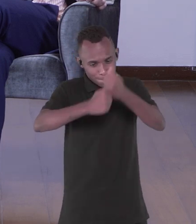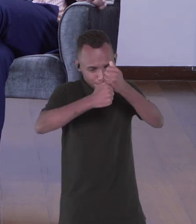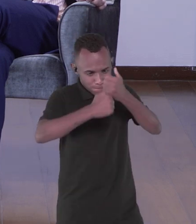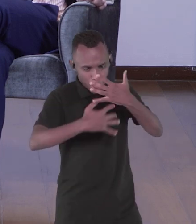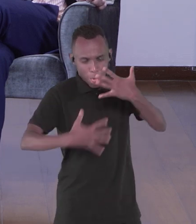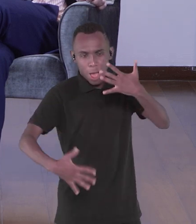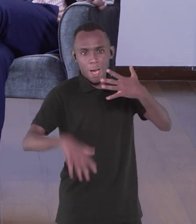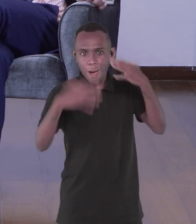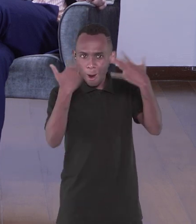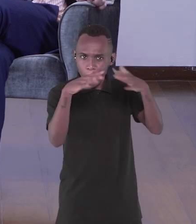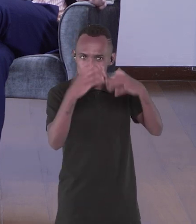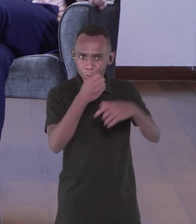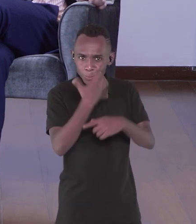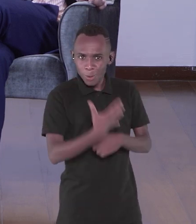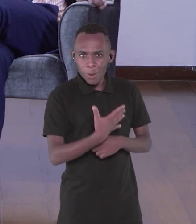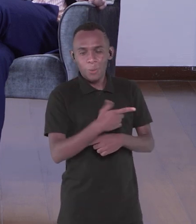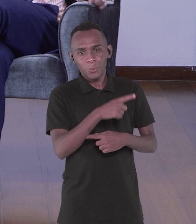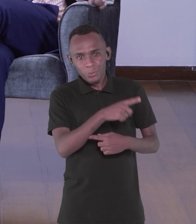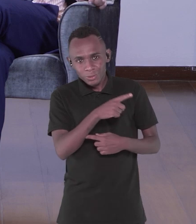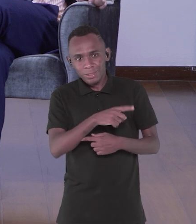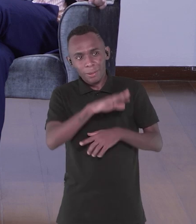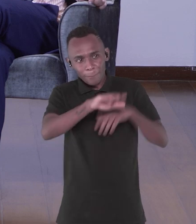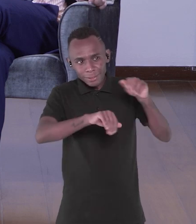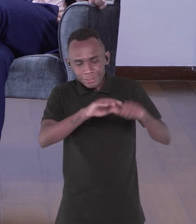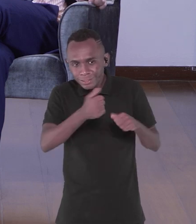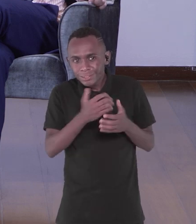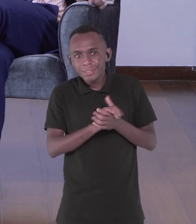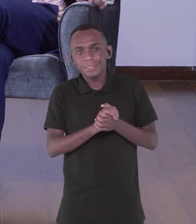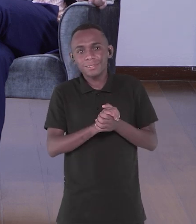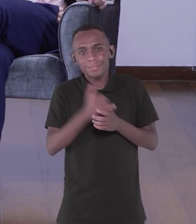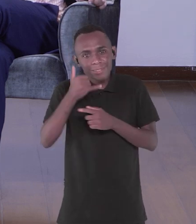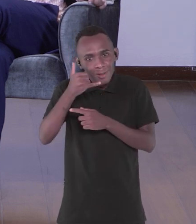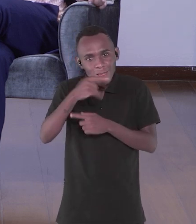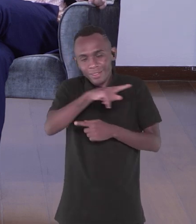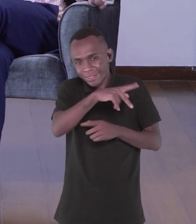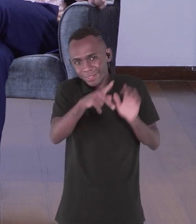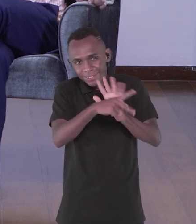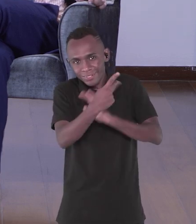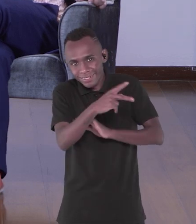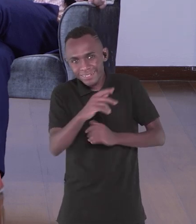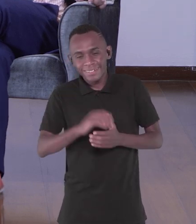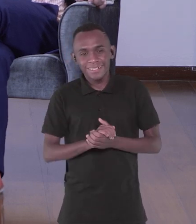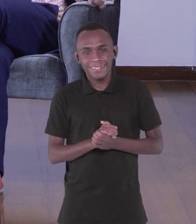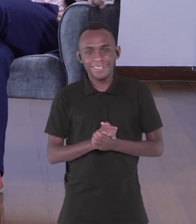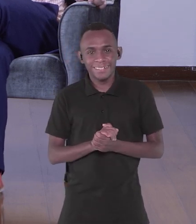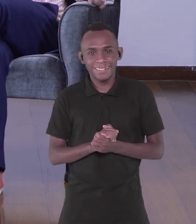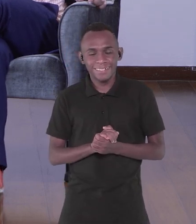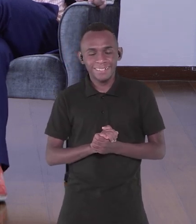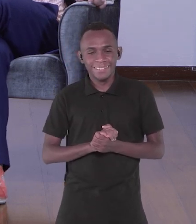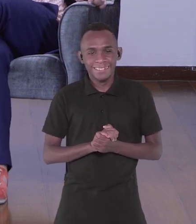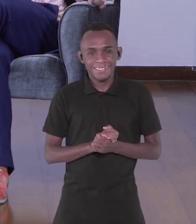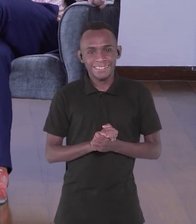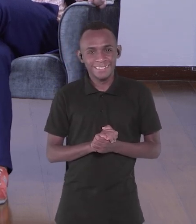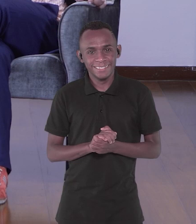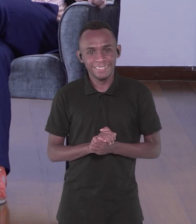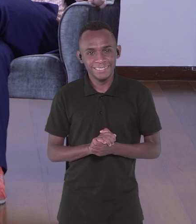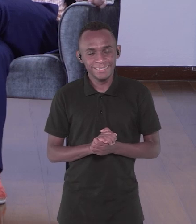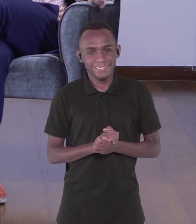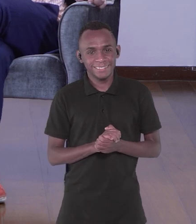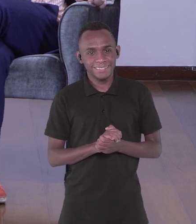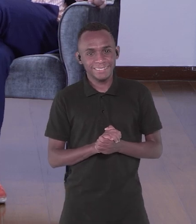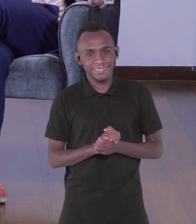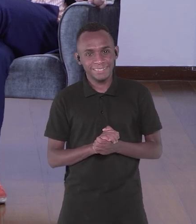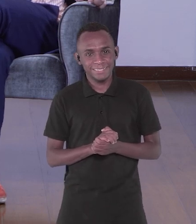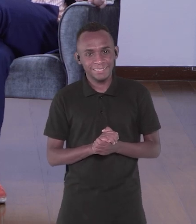lá, todo mundo elogiando o Eduardo, pedindo o telefone dele. É legal, é legal. Então, o que você me orienta,